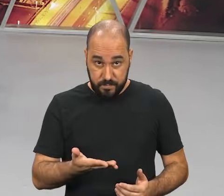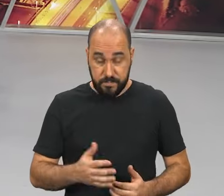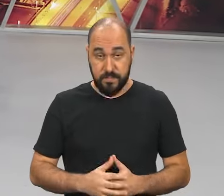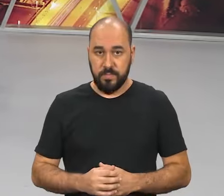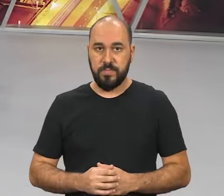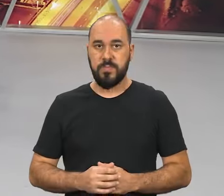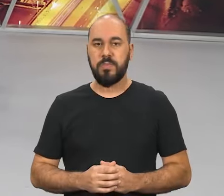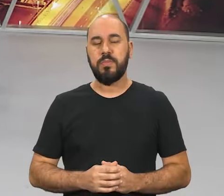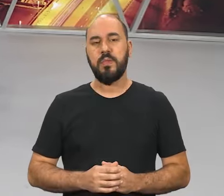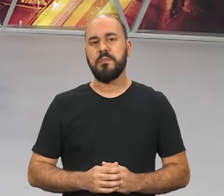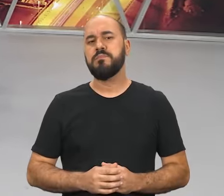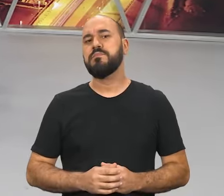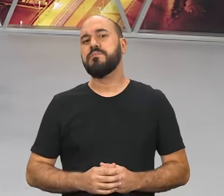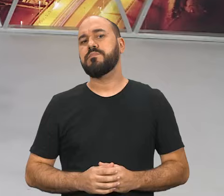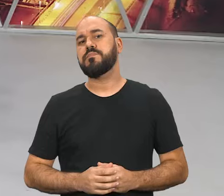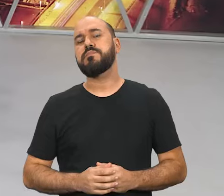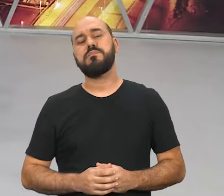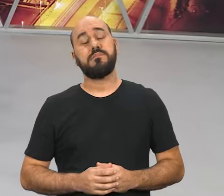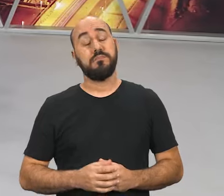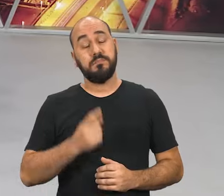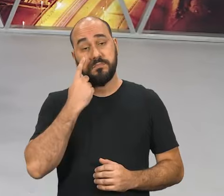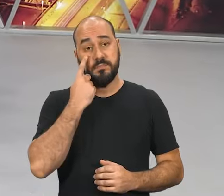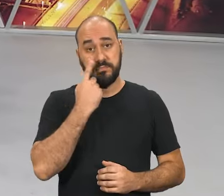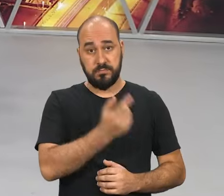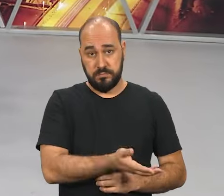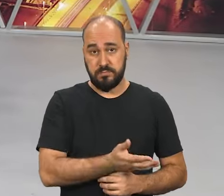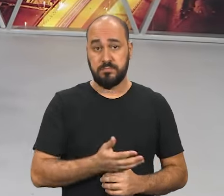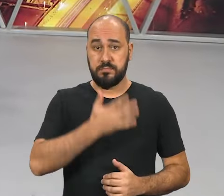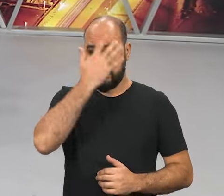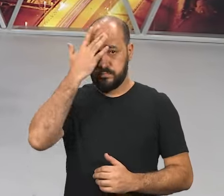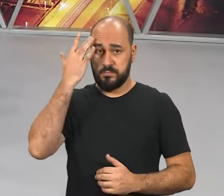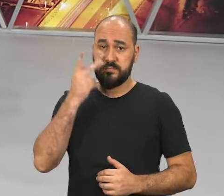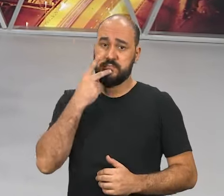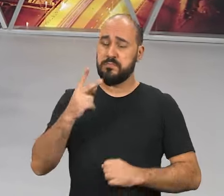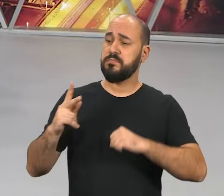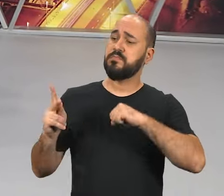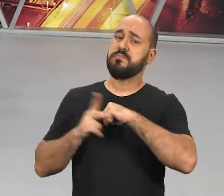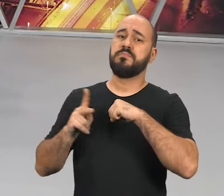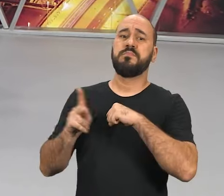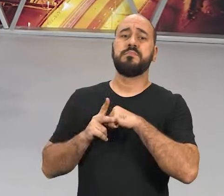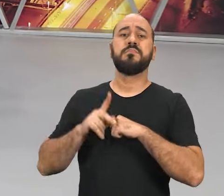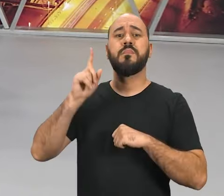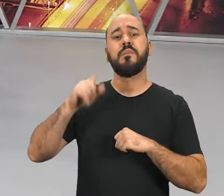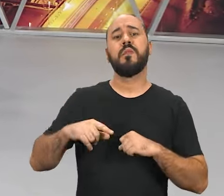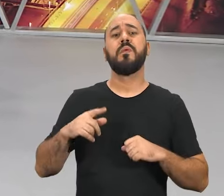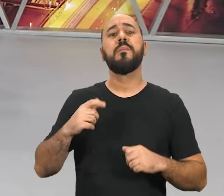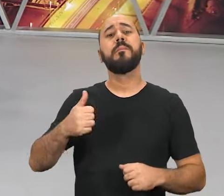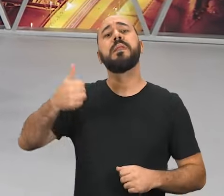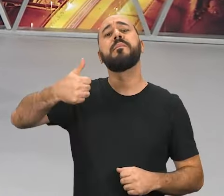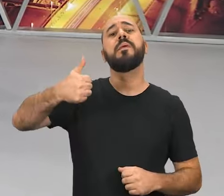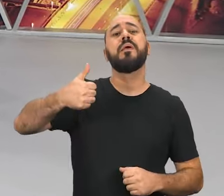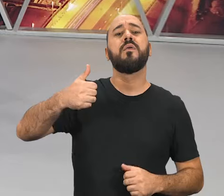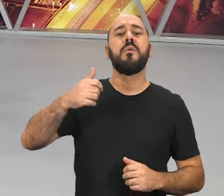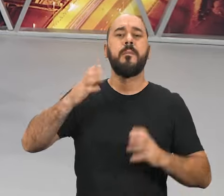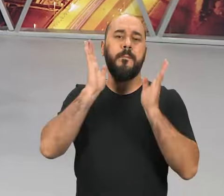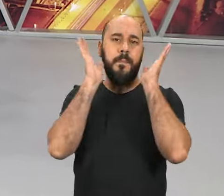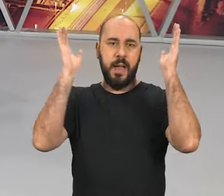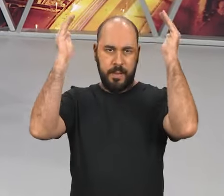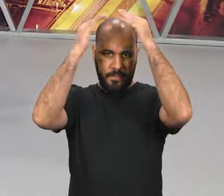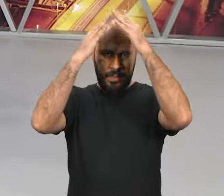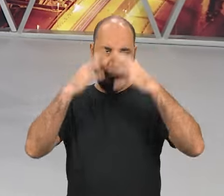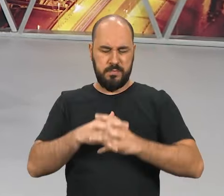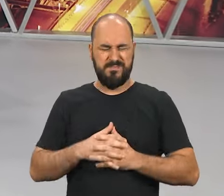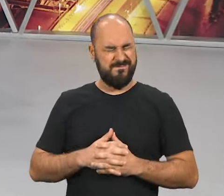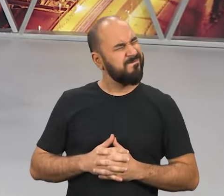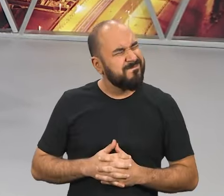Ouviu isso? Veja, as pessoas costumam dizer que Pedro foi o primeiro papa. Pedro nunca foi